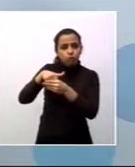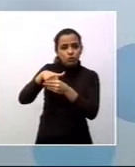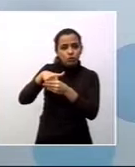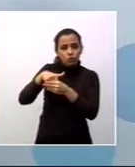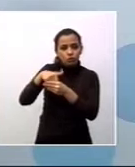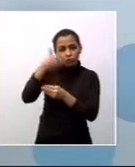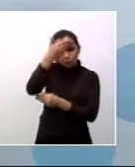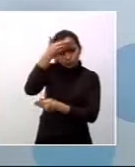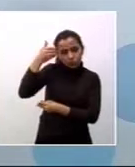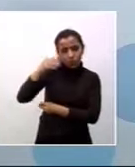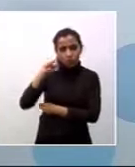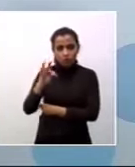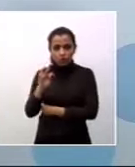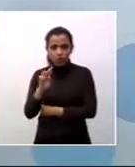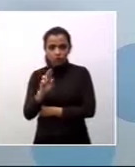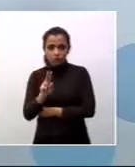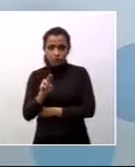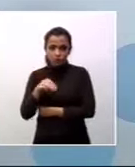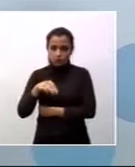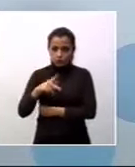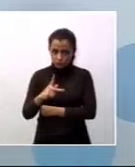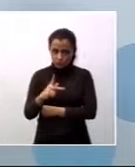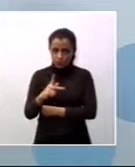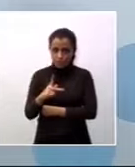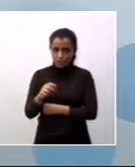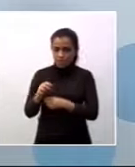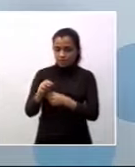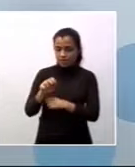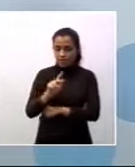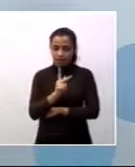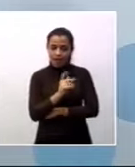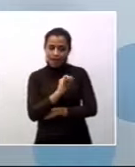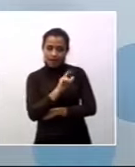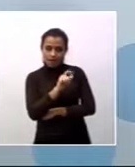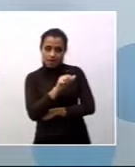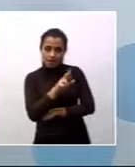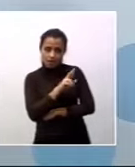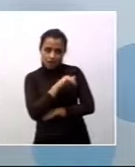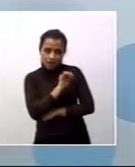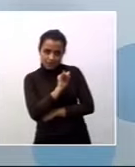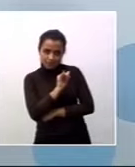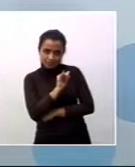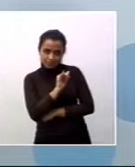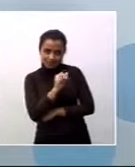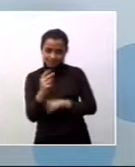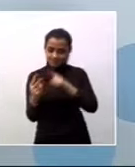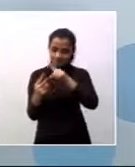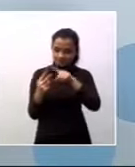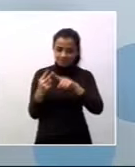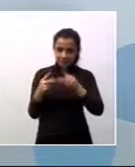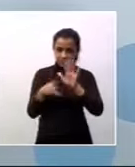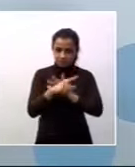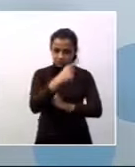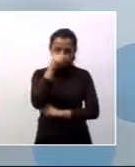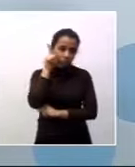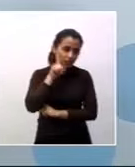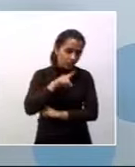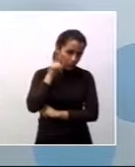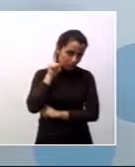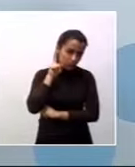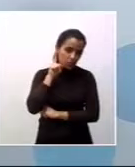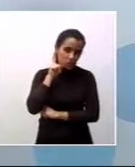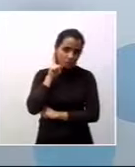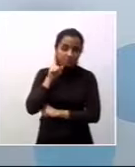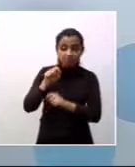com aí ler que espalharam fake news de ambos justamente para tentar ali conduzir a eleição para